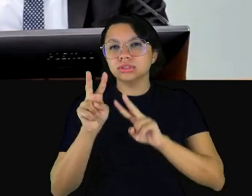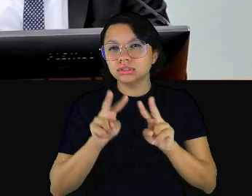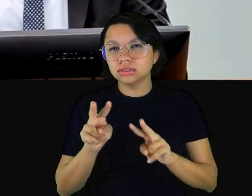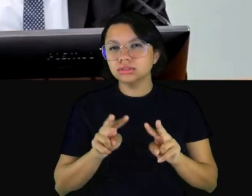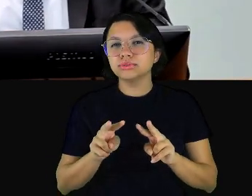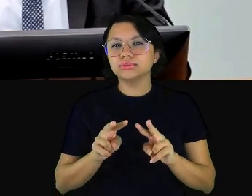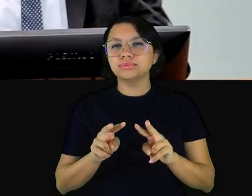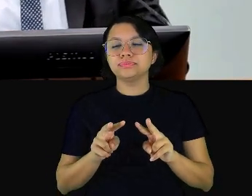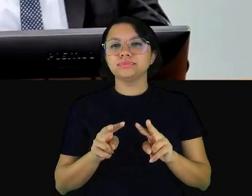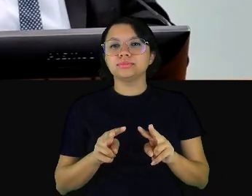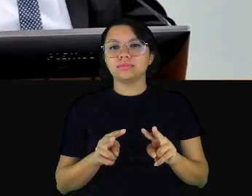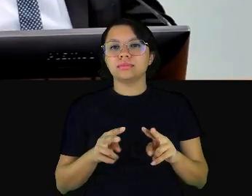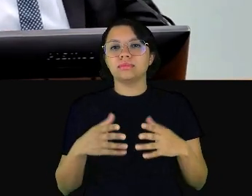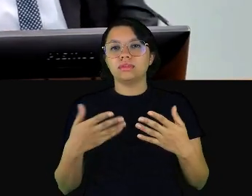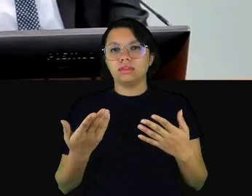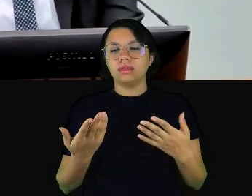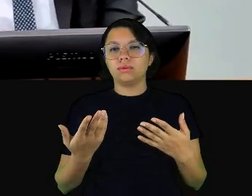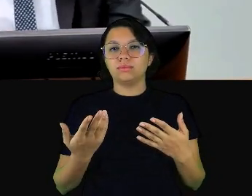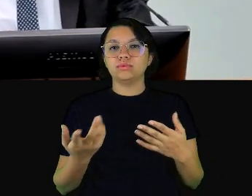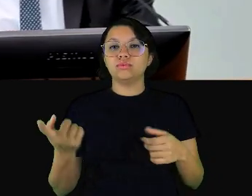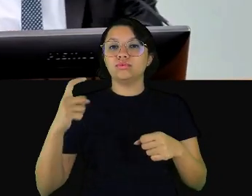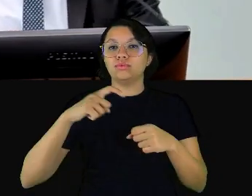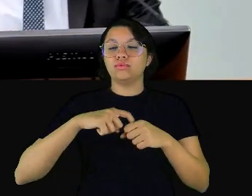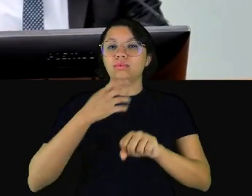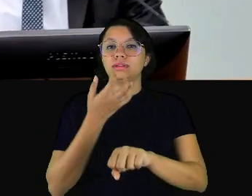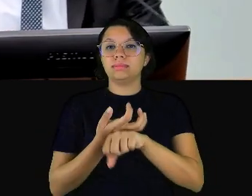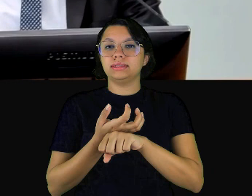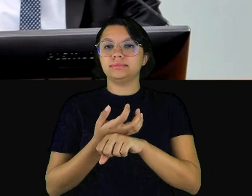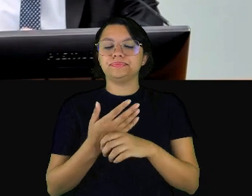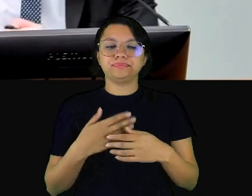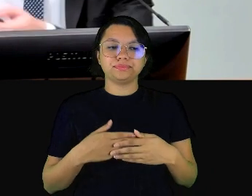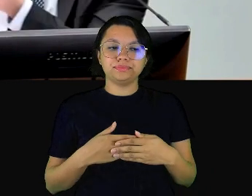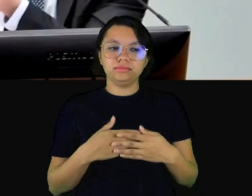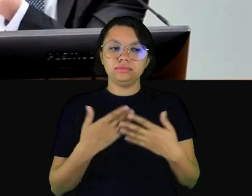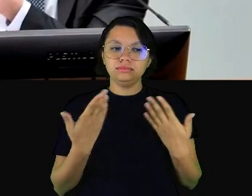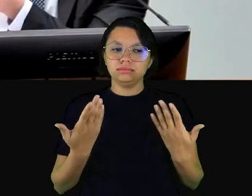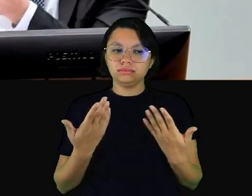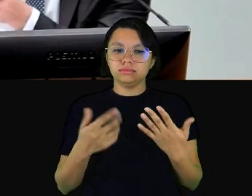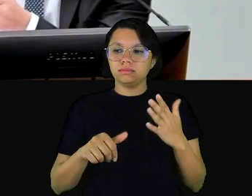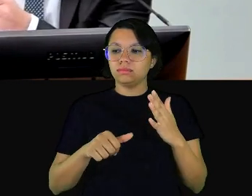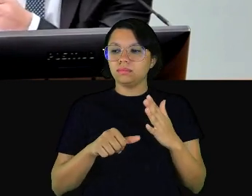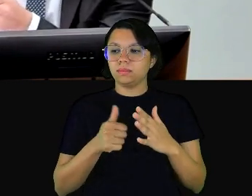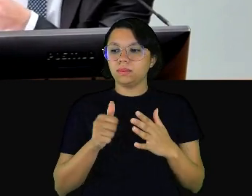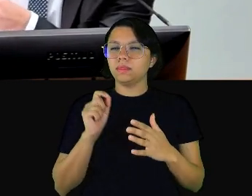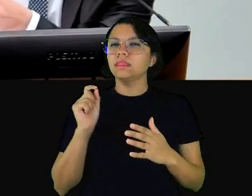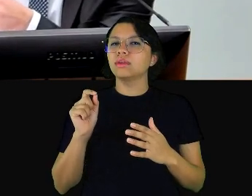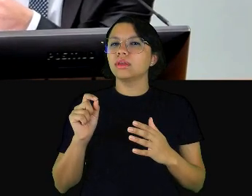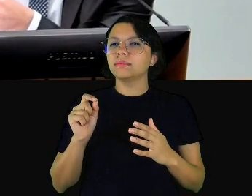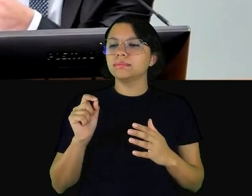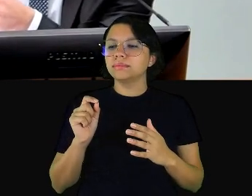e o restabelecimento, então, da matéria. Primeira, vamos ver se funciona aqui.